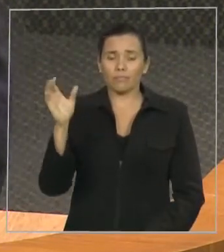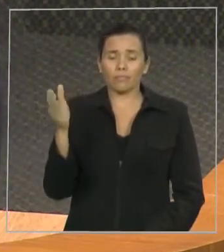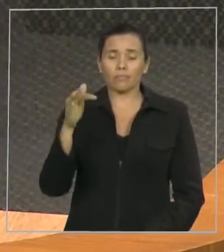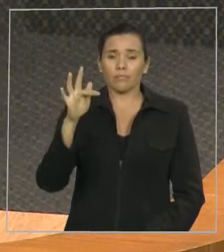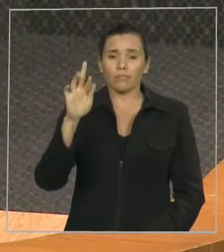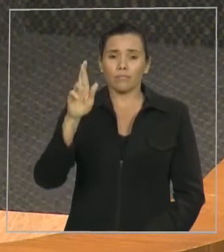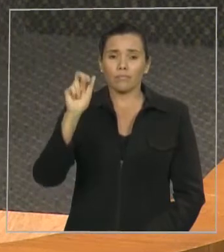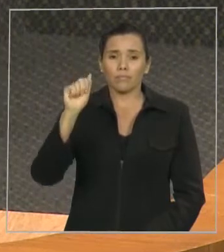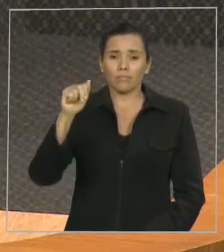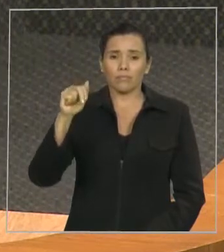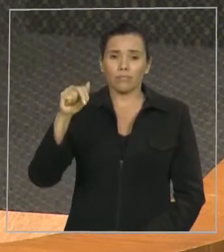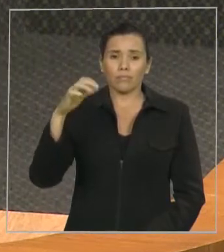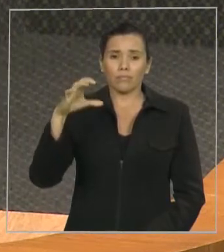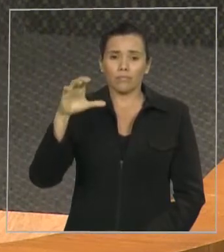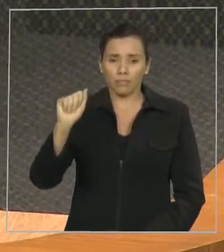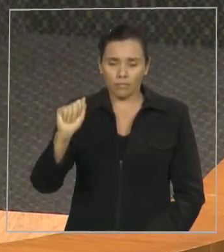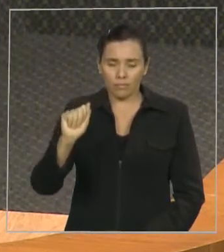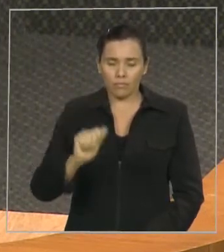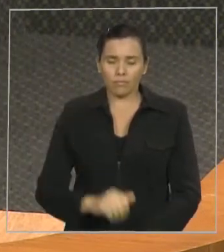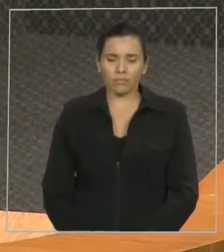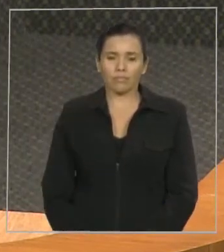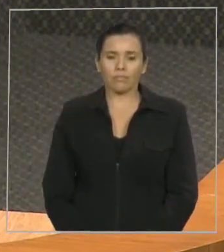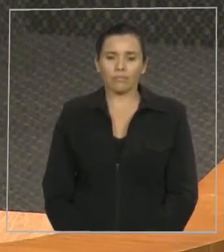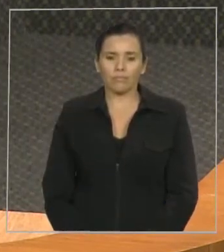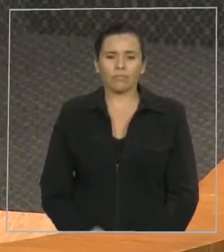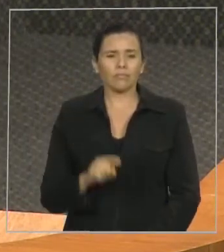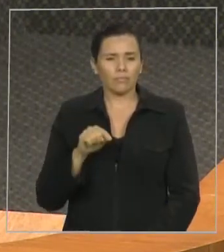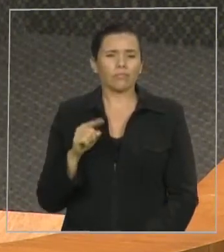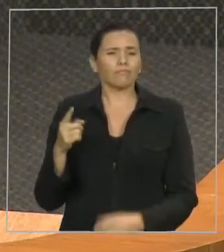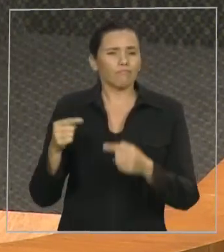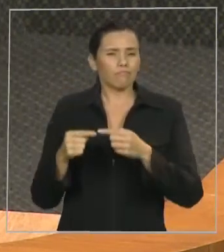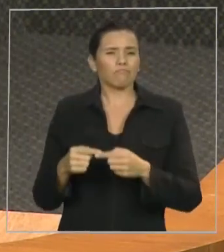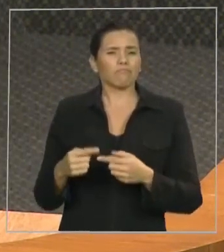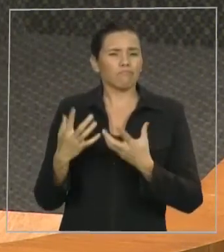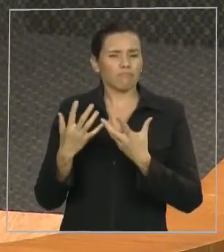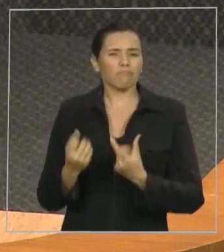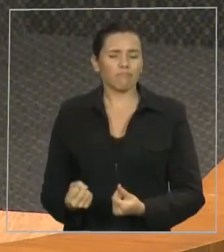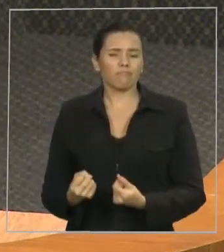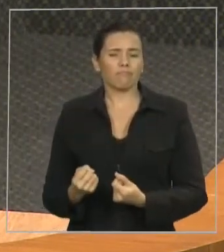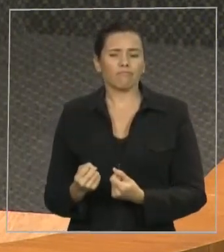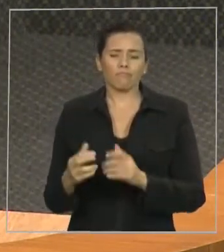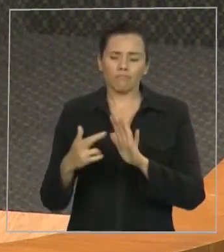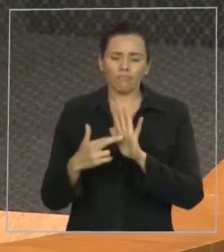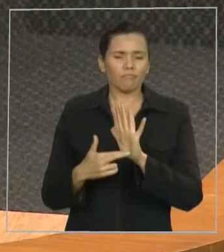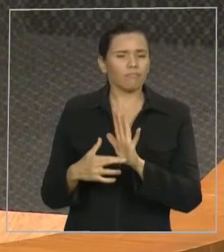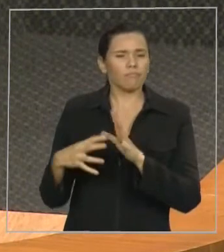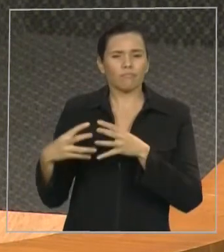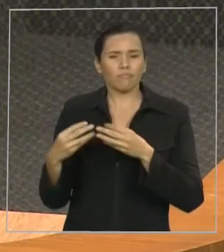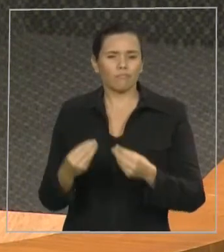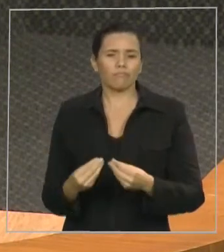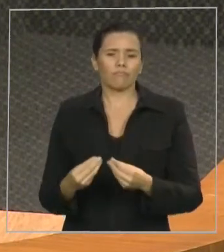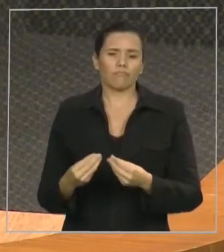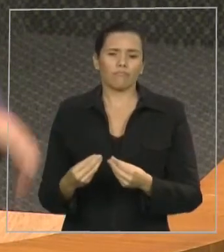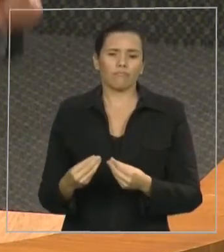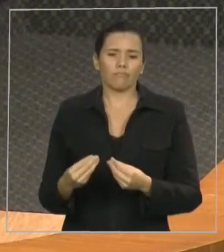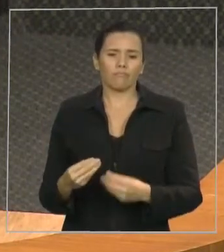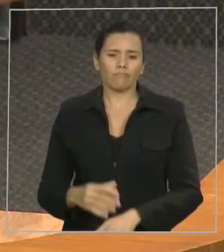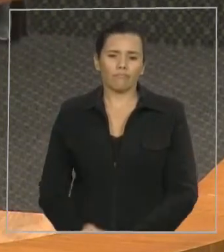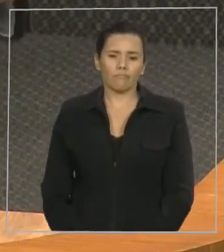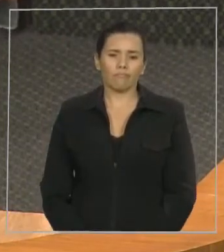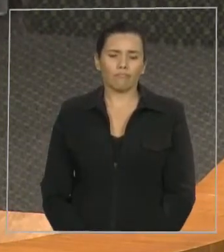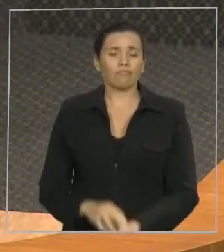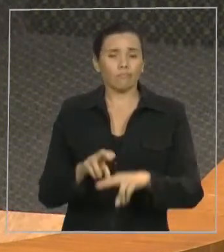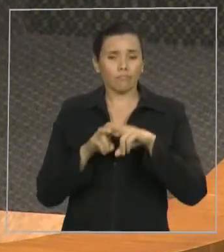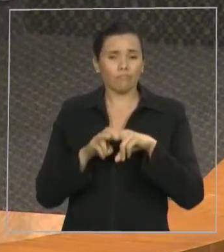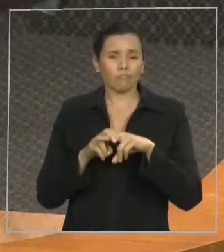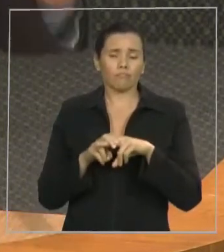dinâmica interna e aceitou as condições estabelecidas para que ele possa ir para a sua batalha eleitoral. Da mesma